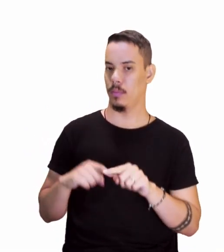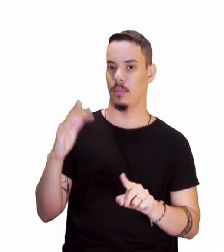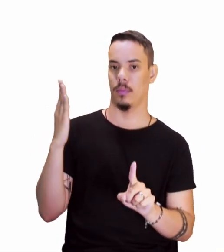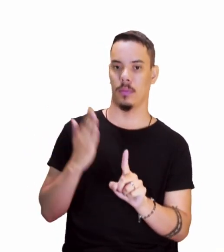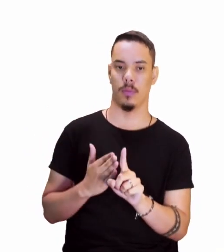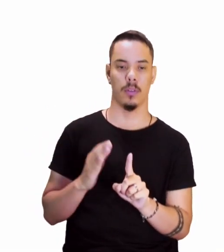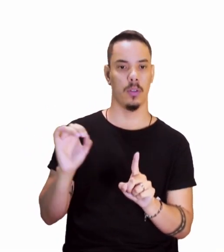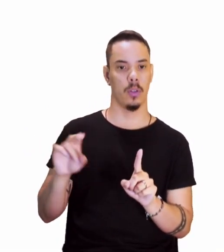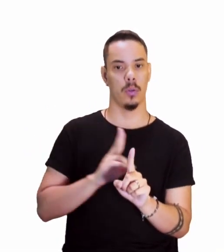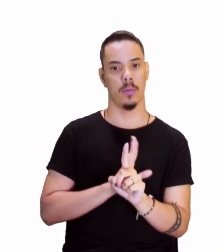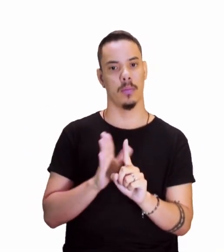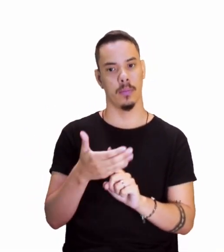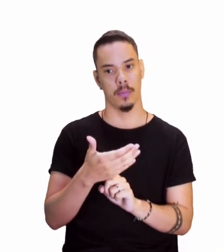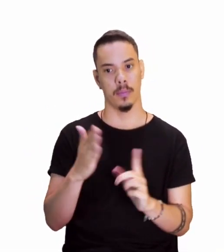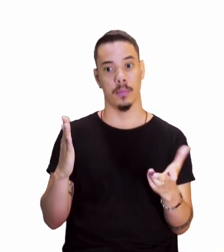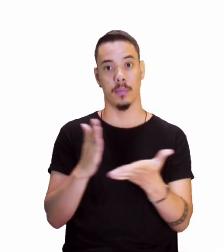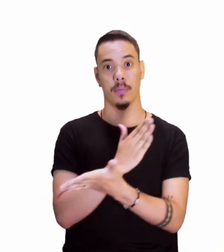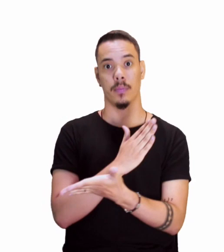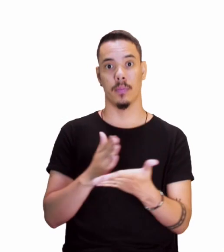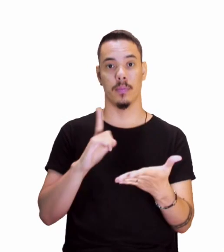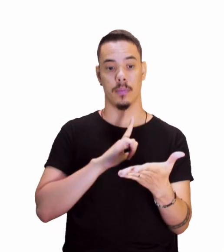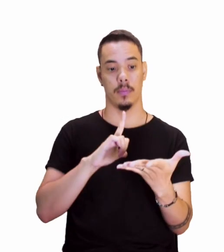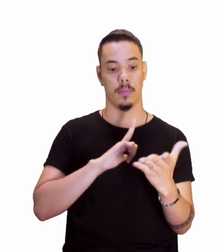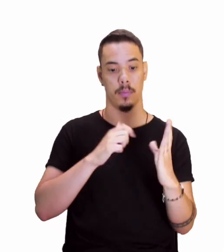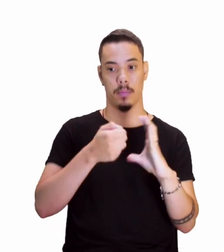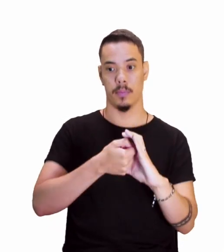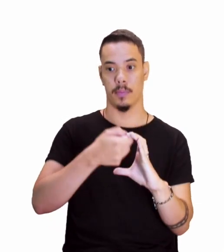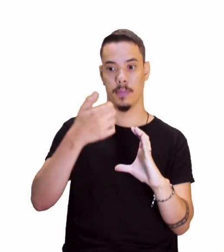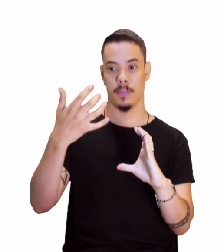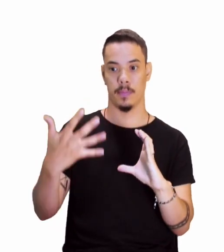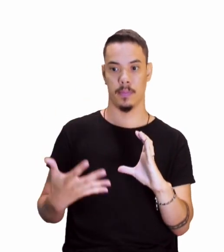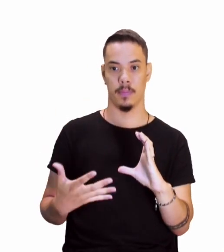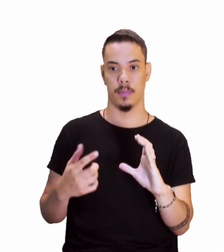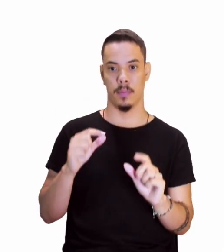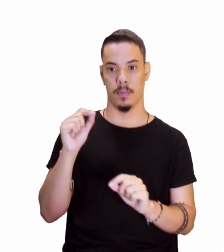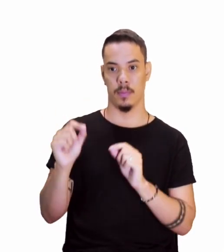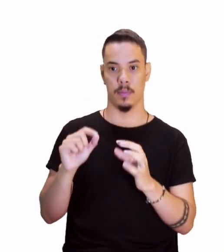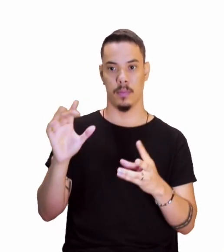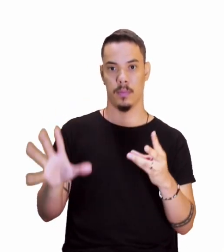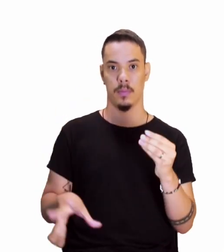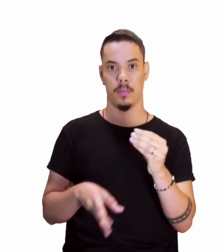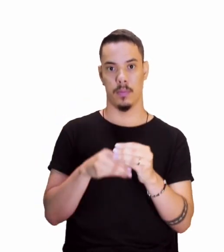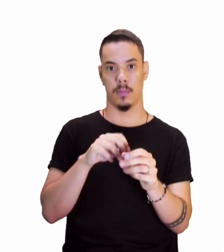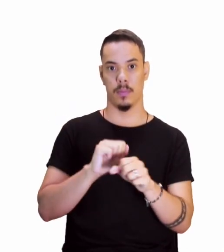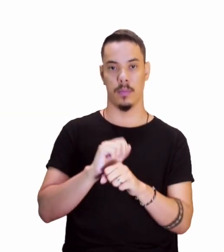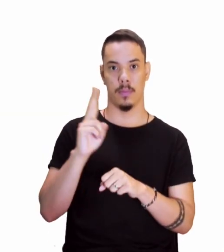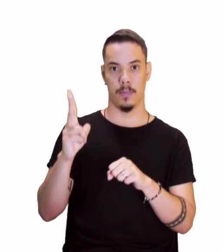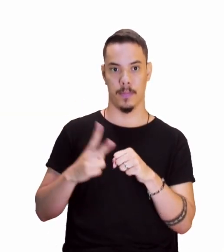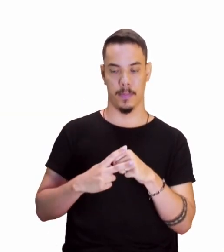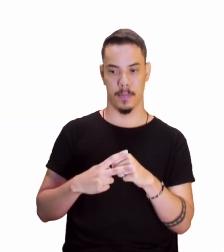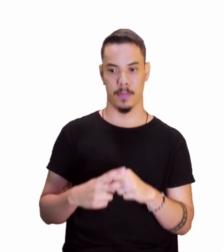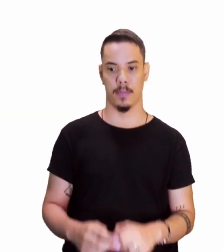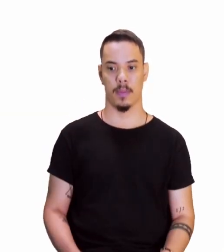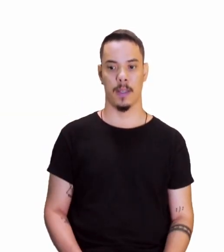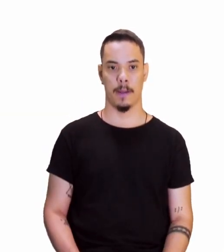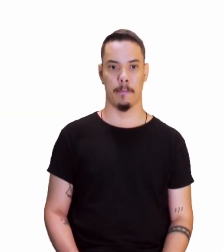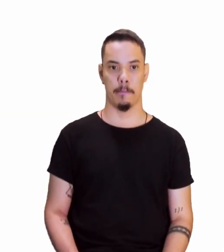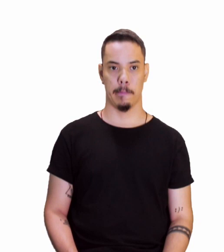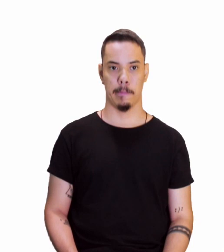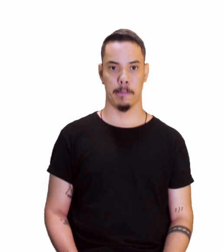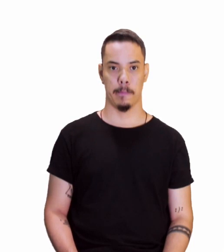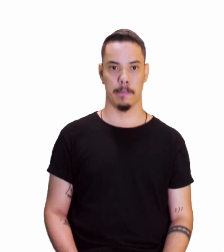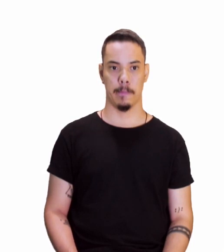objeto indireto, ou os termos que vão caracterizá-lo, que são os adjuntos adverbiais, tá certo? Vamos